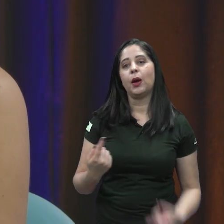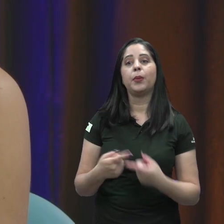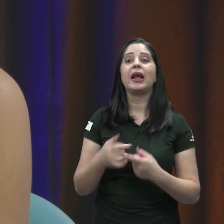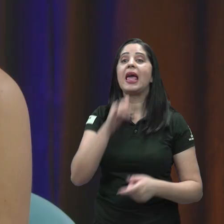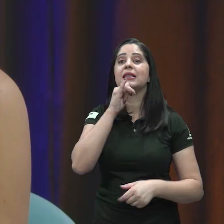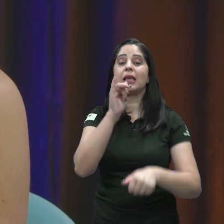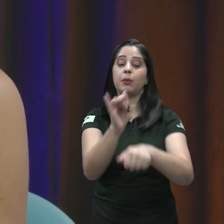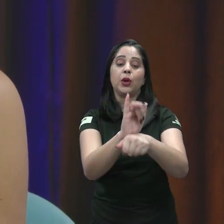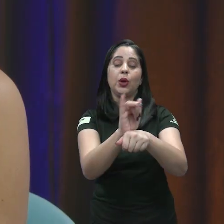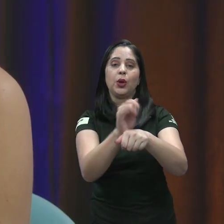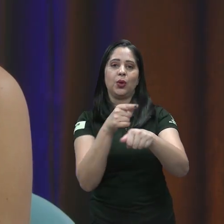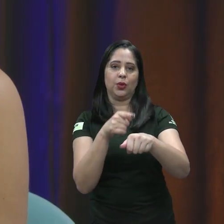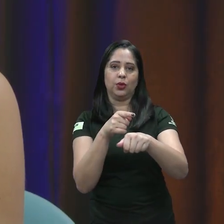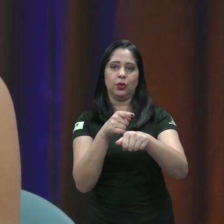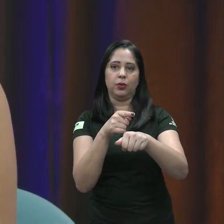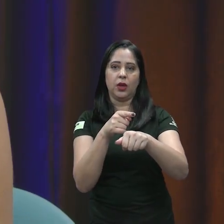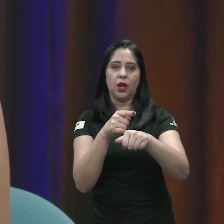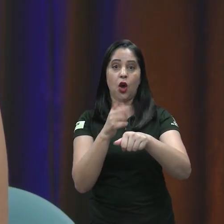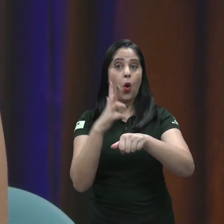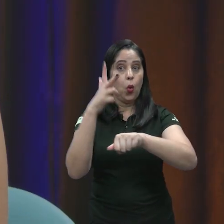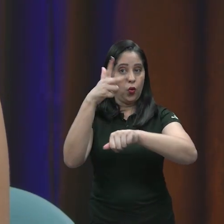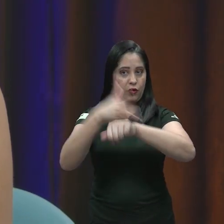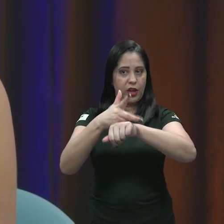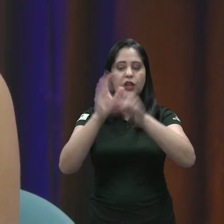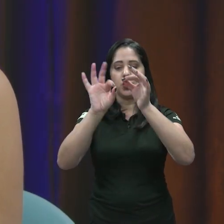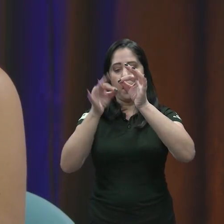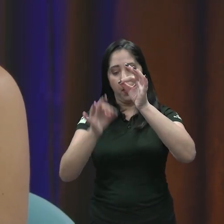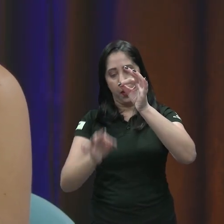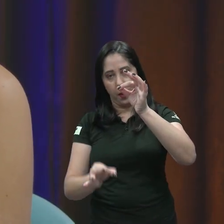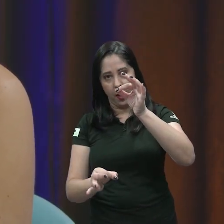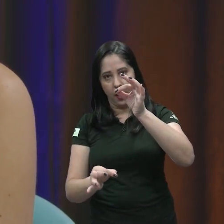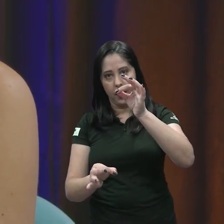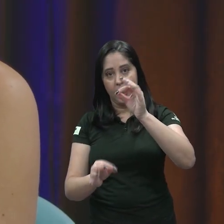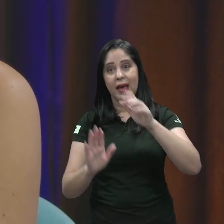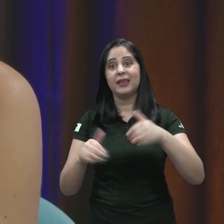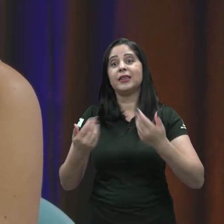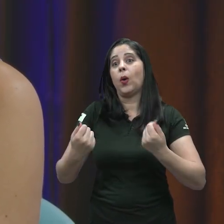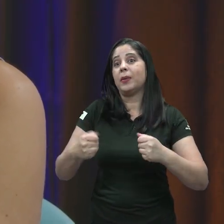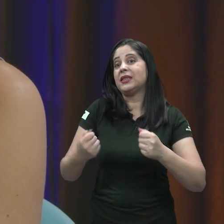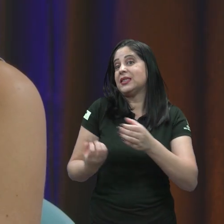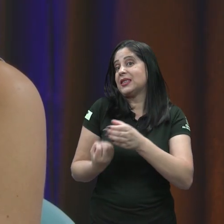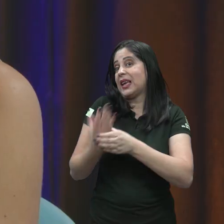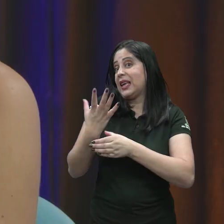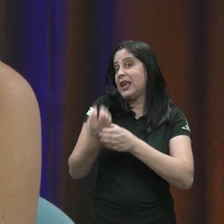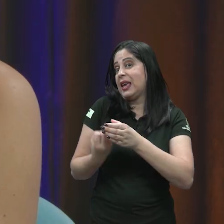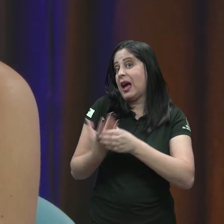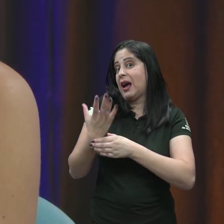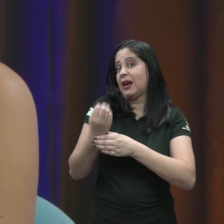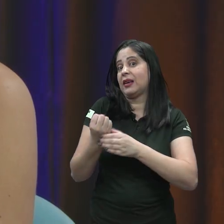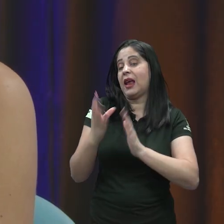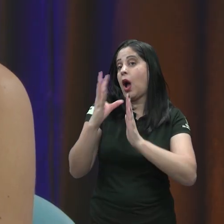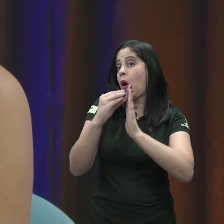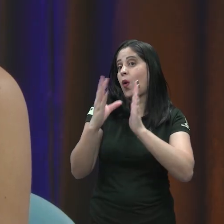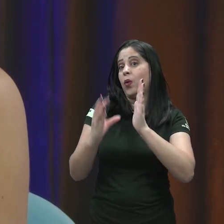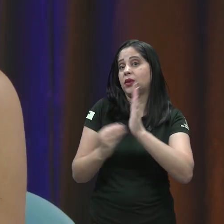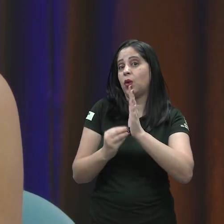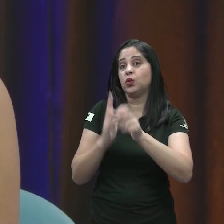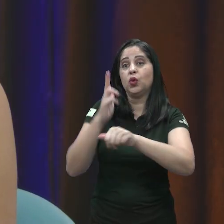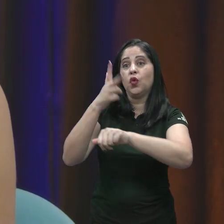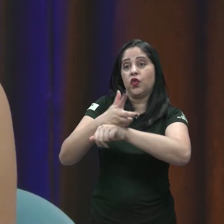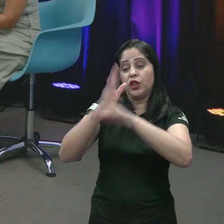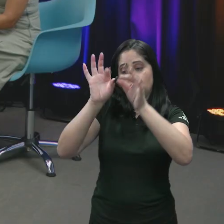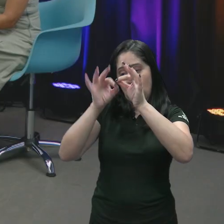nem o YouTube, elas são vídeos mais longos. Sim, né? sim, sim. Então, quando eu for criar, eu tenho que criar dentro daquela estrutura, daquela